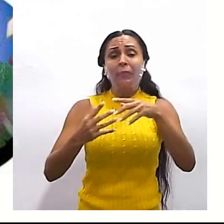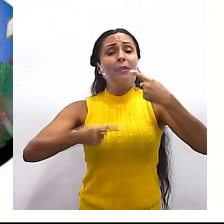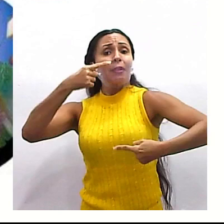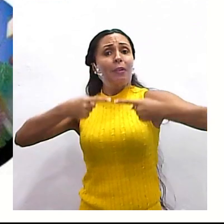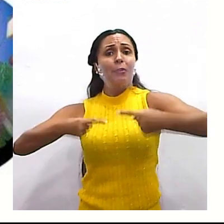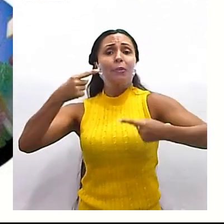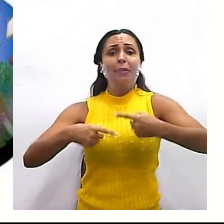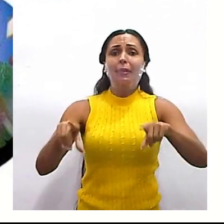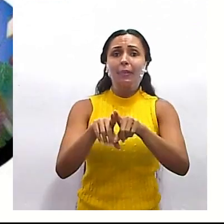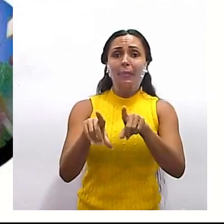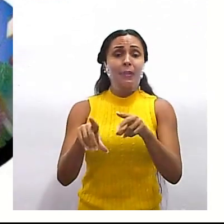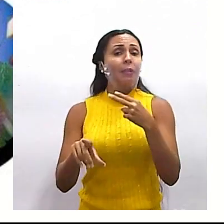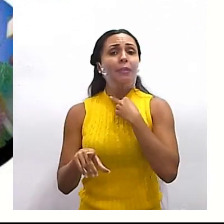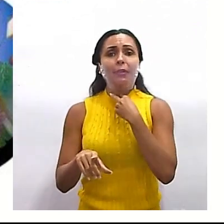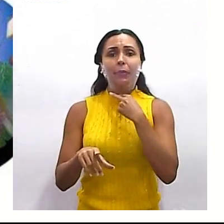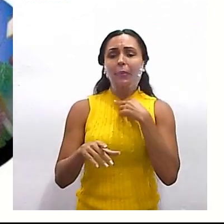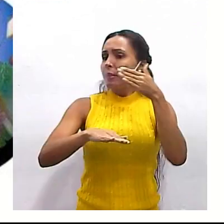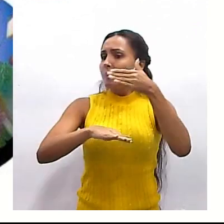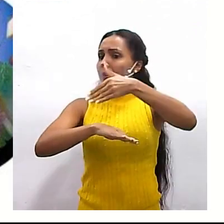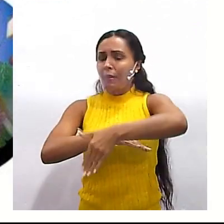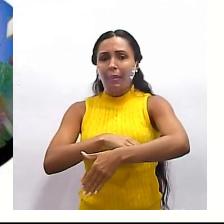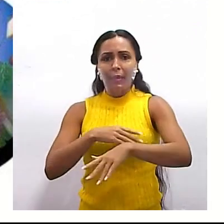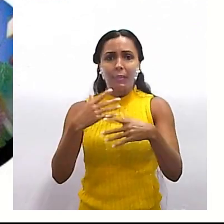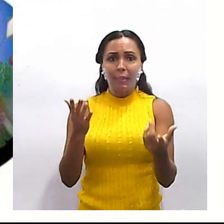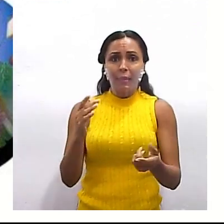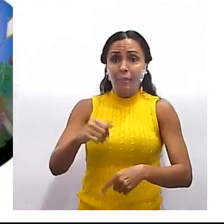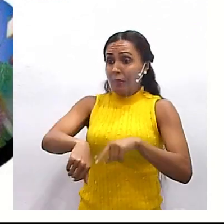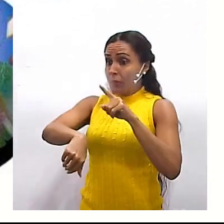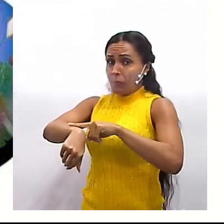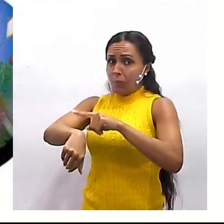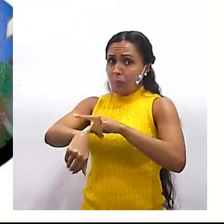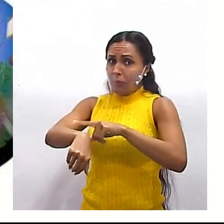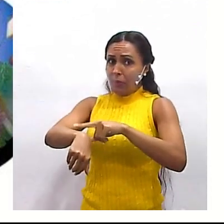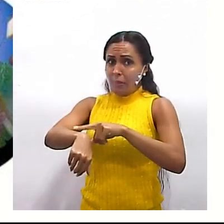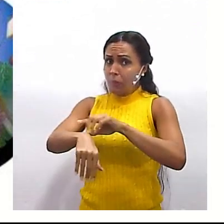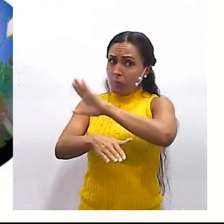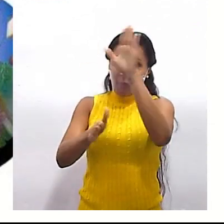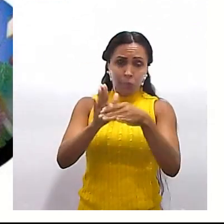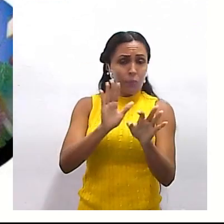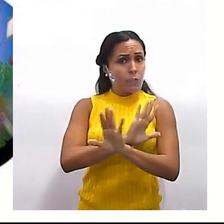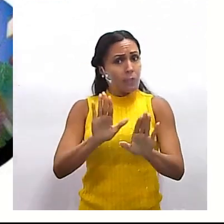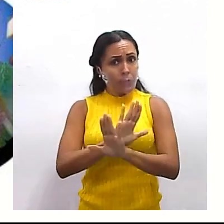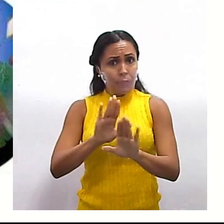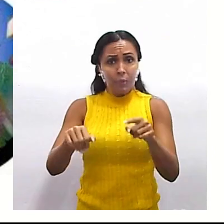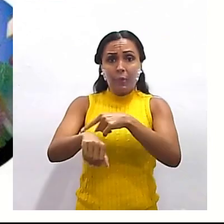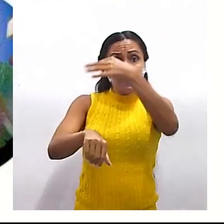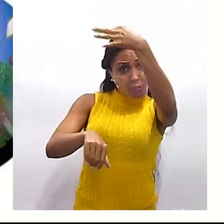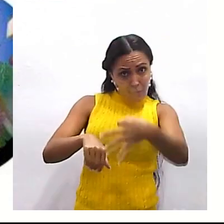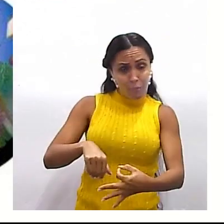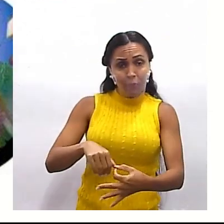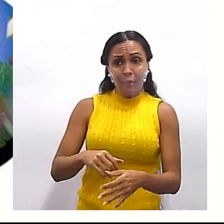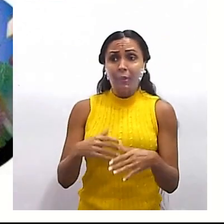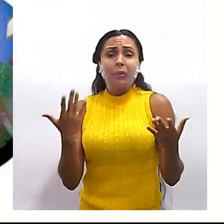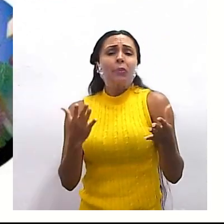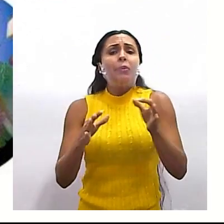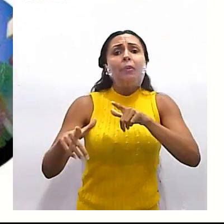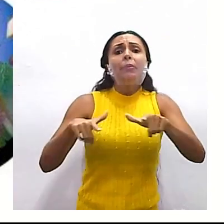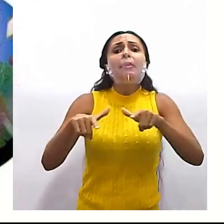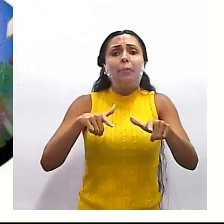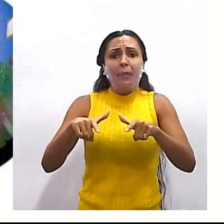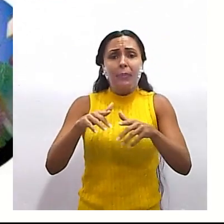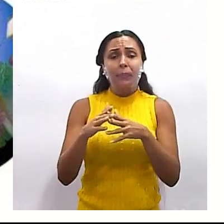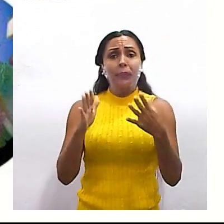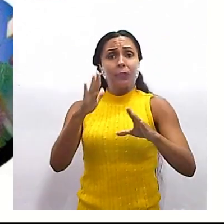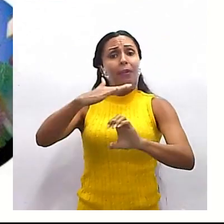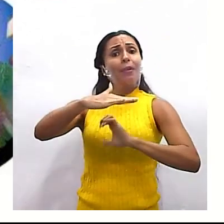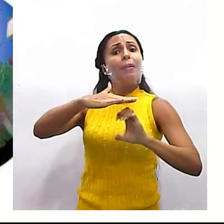também que não pode entrar nem todos os horários do caminhão. Então, qual é o trabalho do Transpoint? A empresa